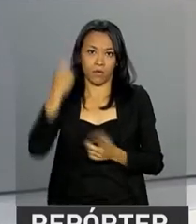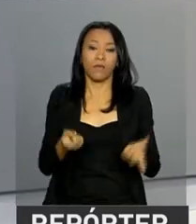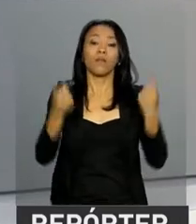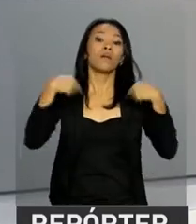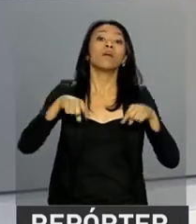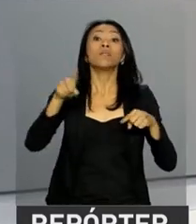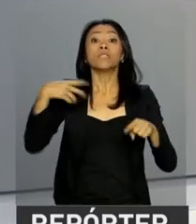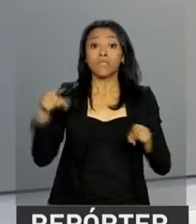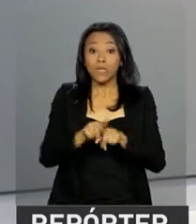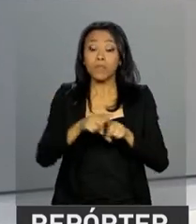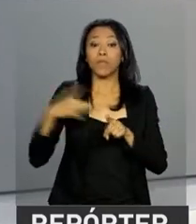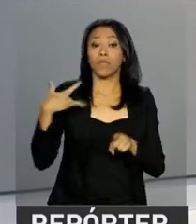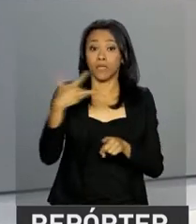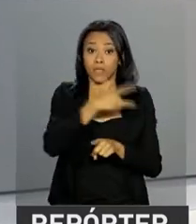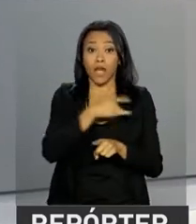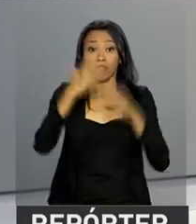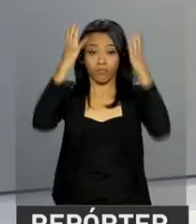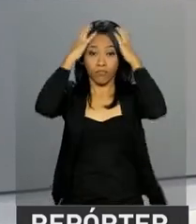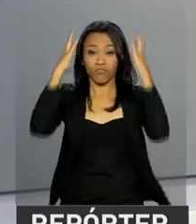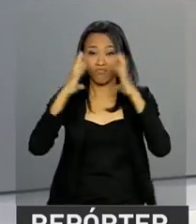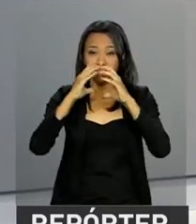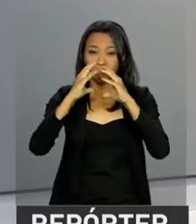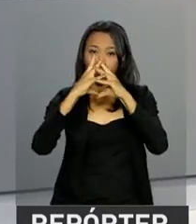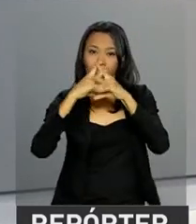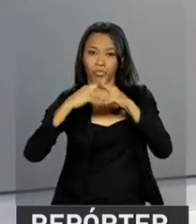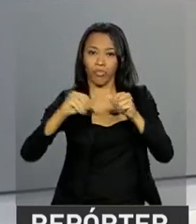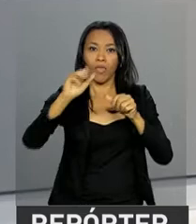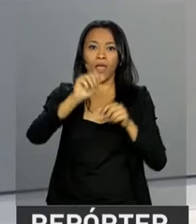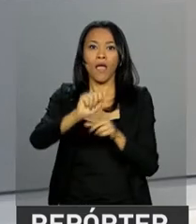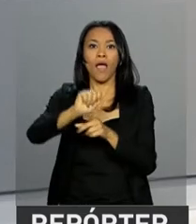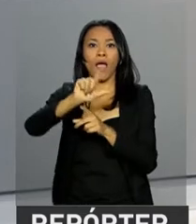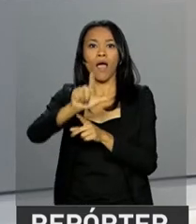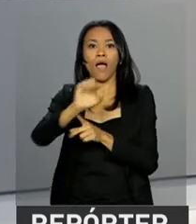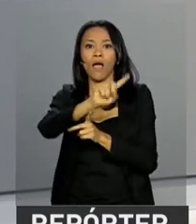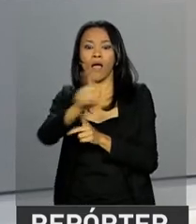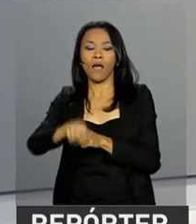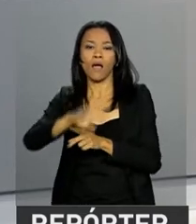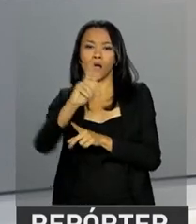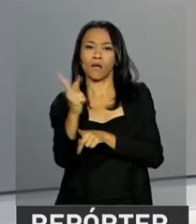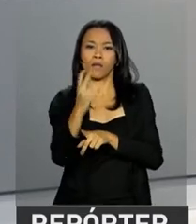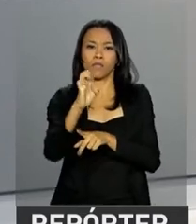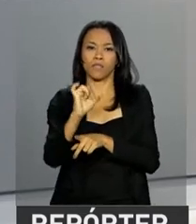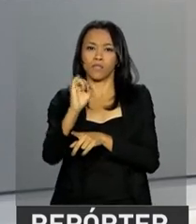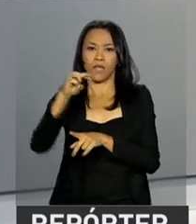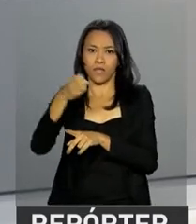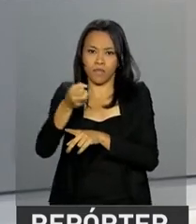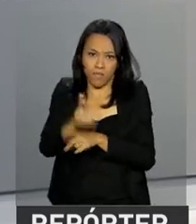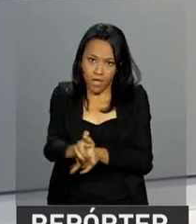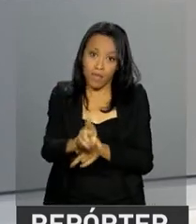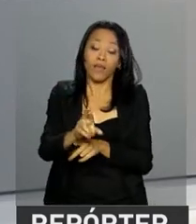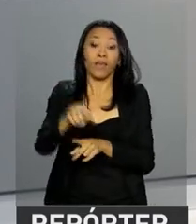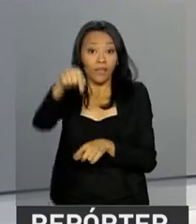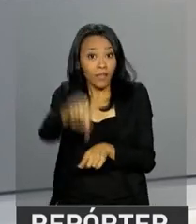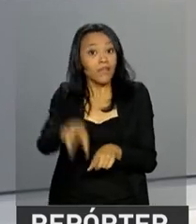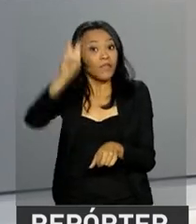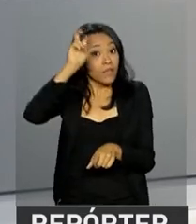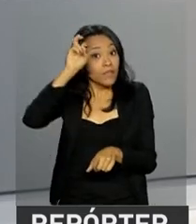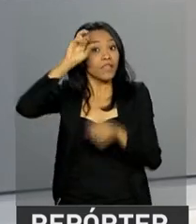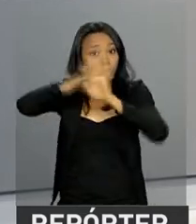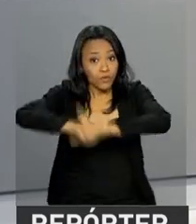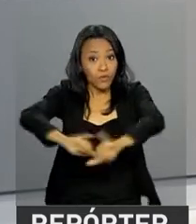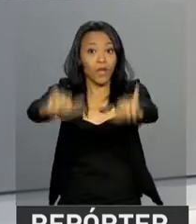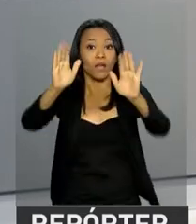um medicamento para alzheimer no sus o remédio já aprovado pela anvisa teve a inclusão publicada nesta quinta-feira no diário